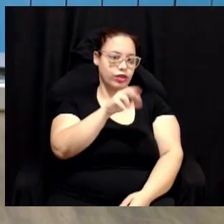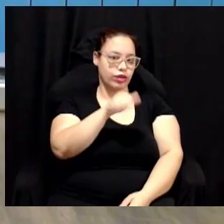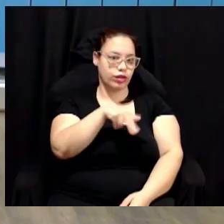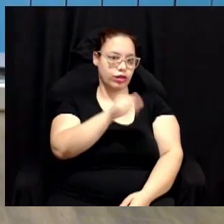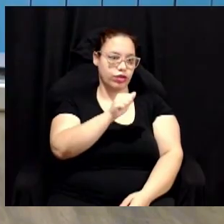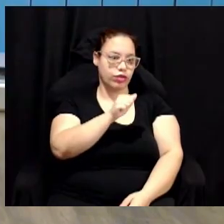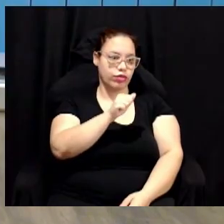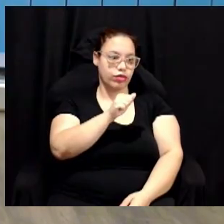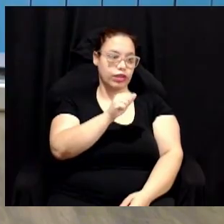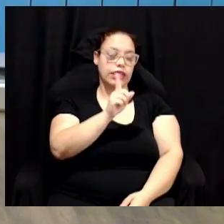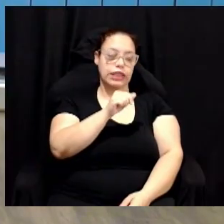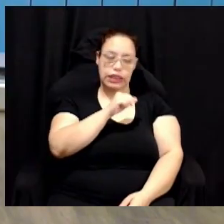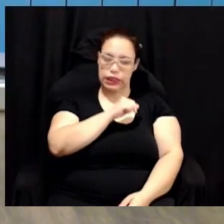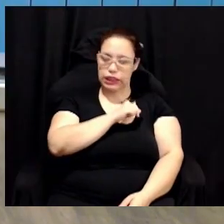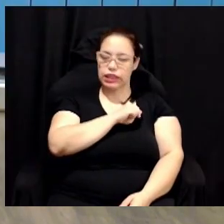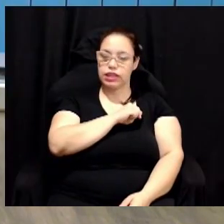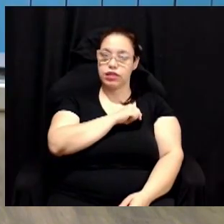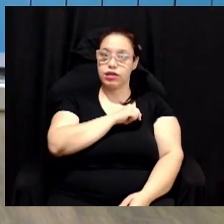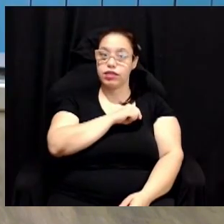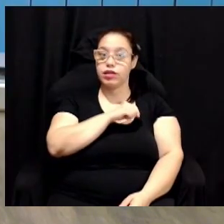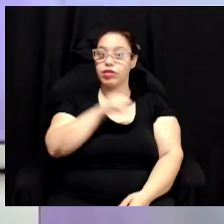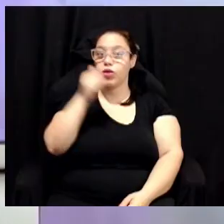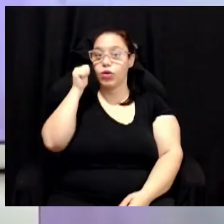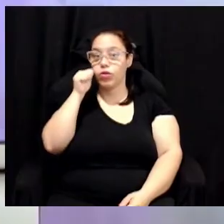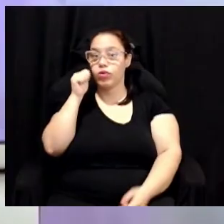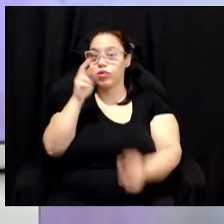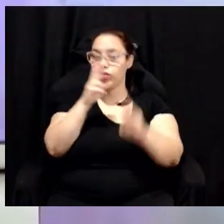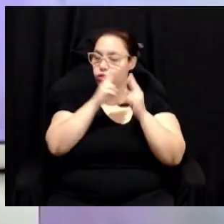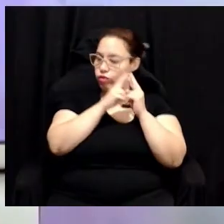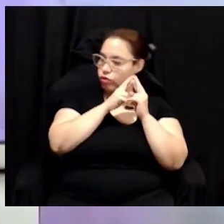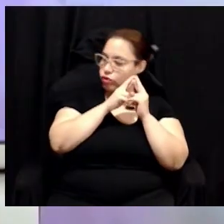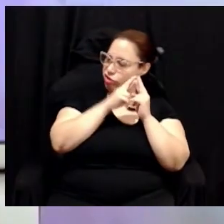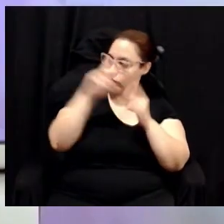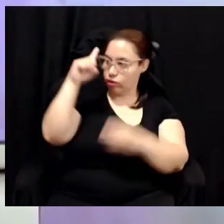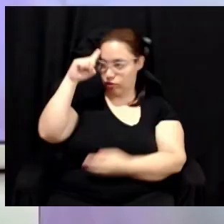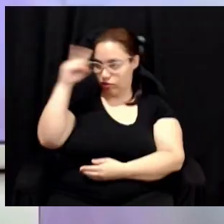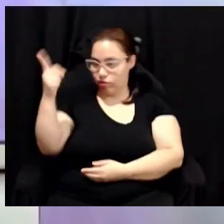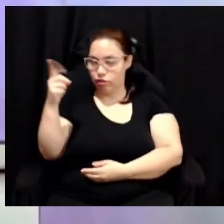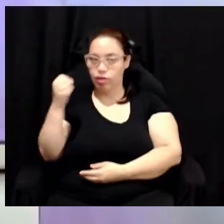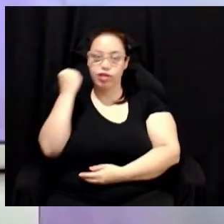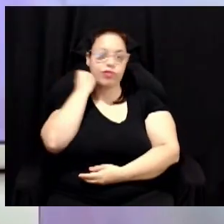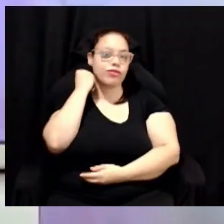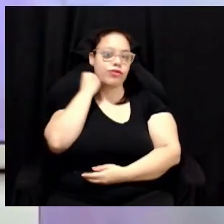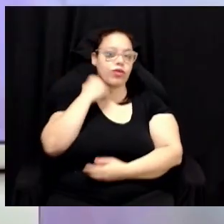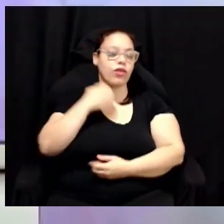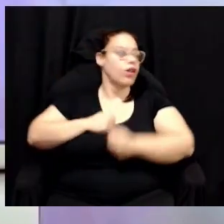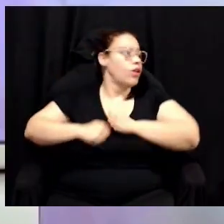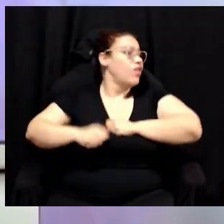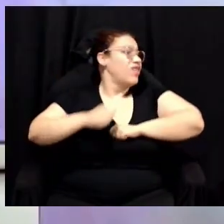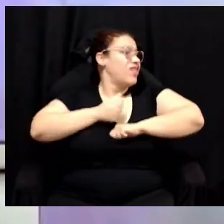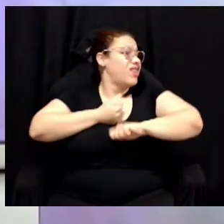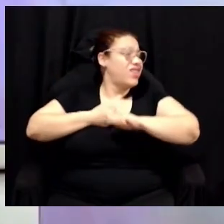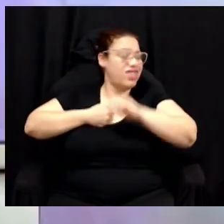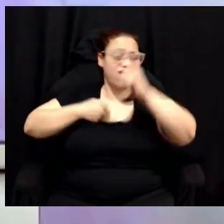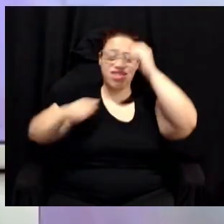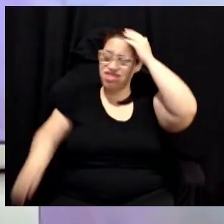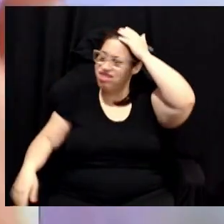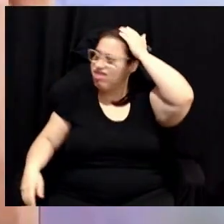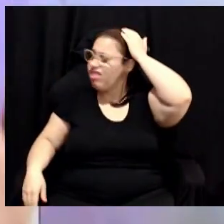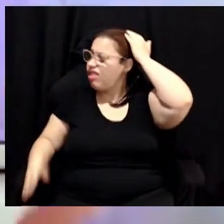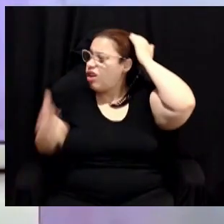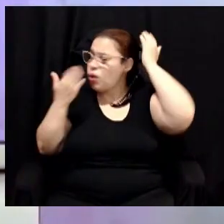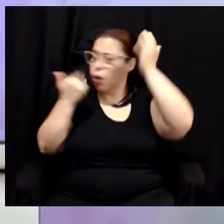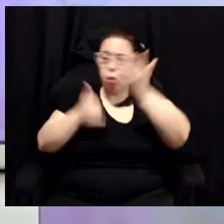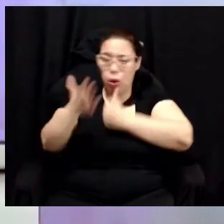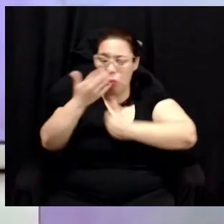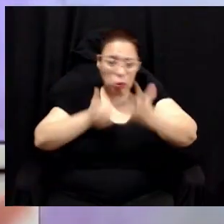aí crucial. Uma mulher que não dorme direito, como que ela é no outro dia? Estressada, ansiosa, muitas vezes desconta na comida porque